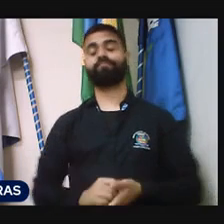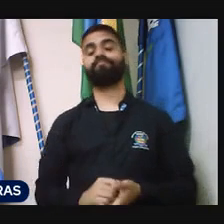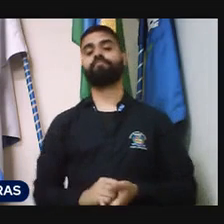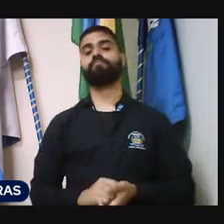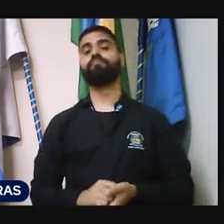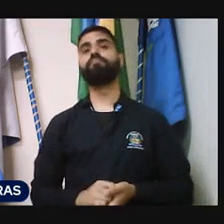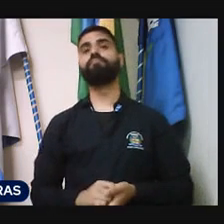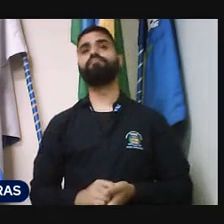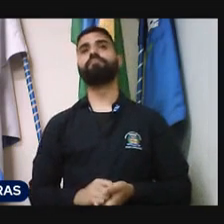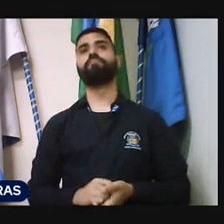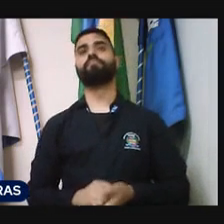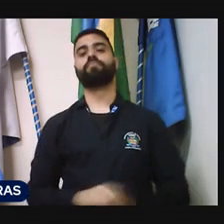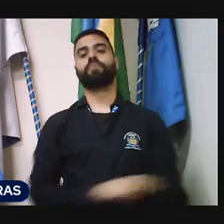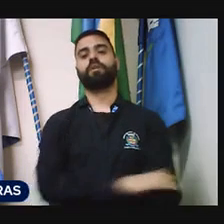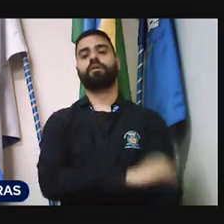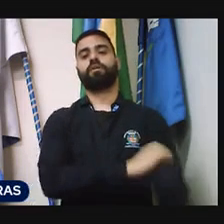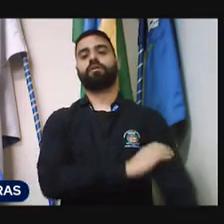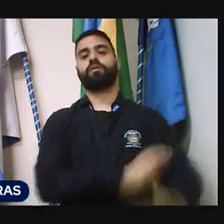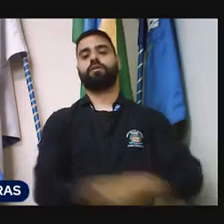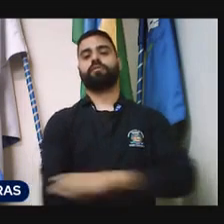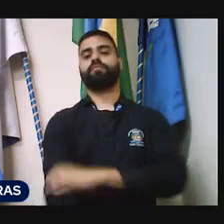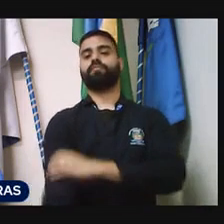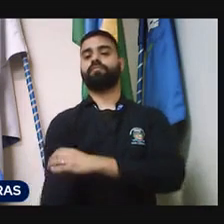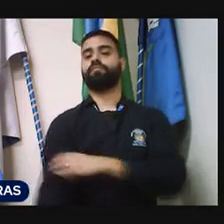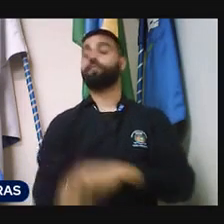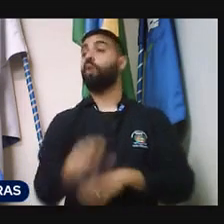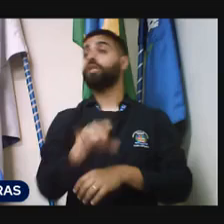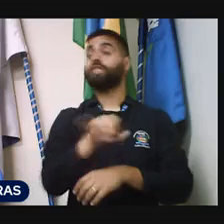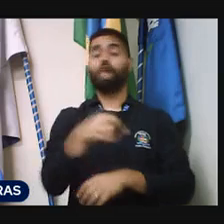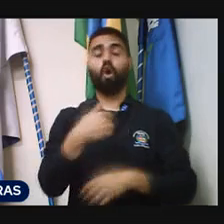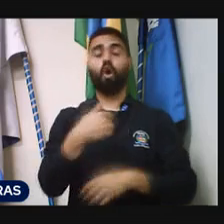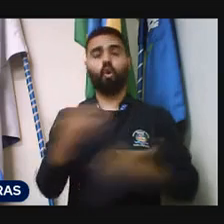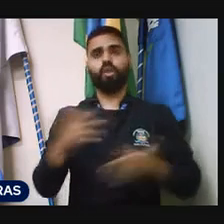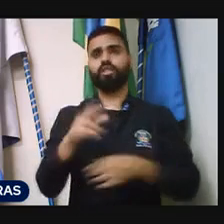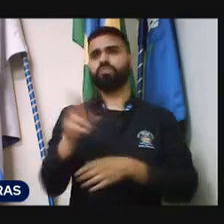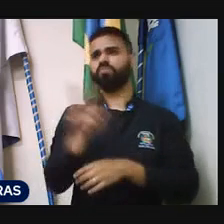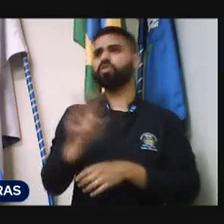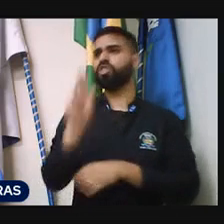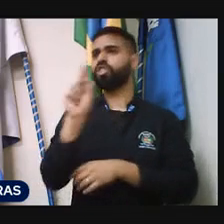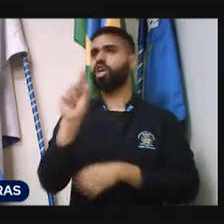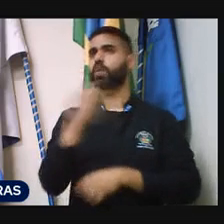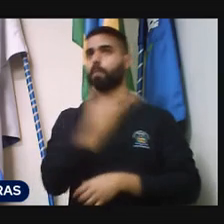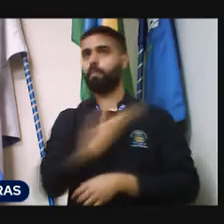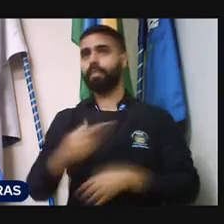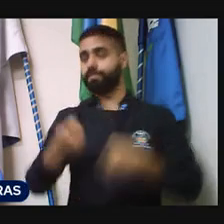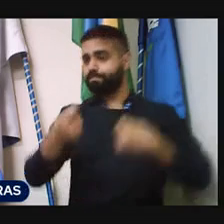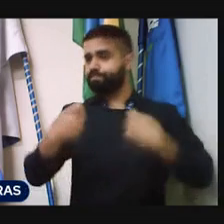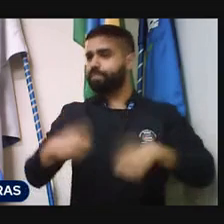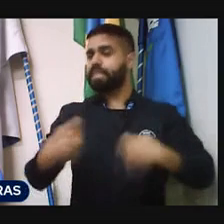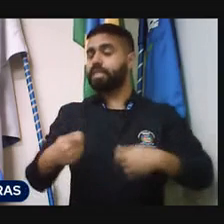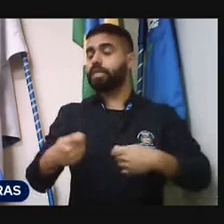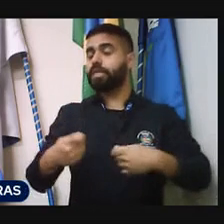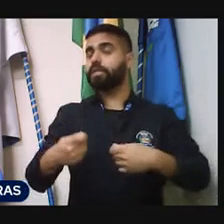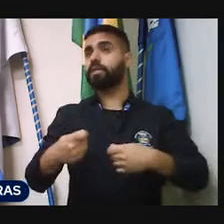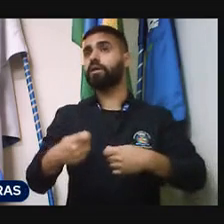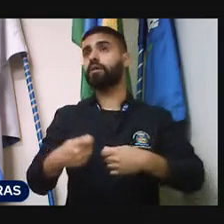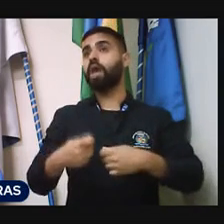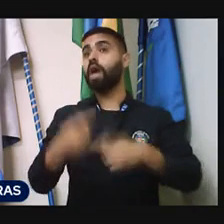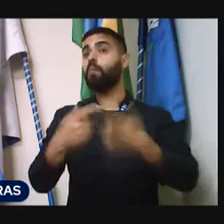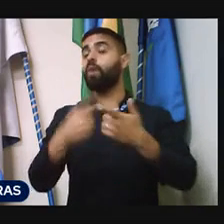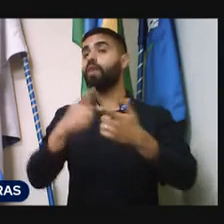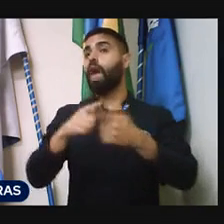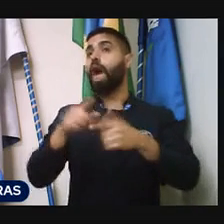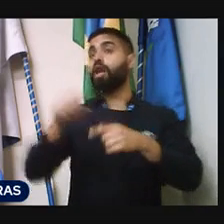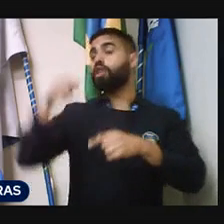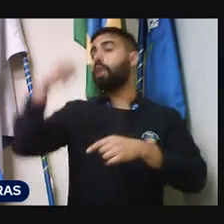são e quando a gente usa dinheiro público hoje no Brasil a gente precisa disso para poder quando as